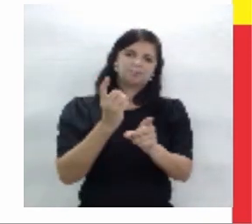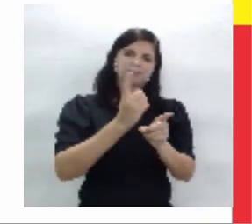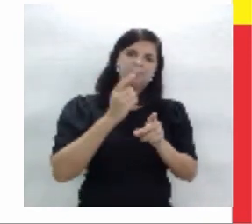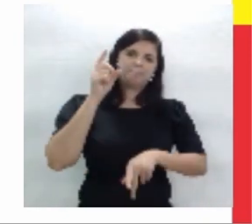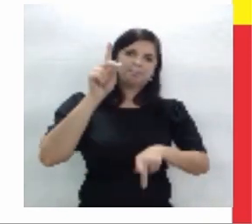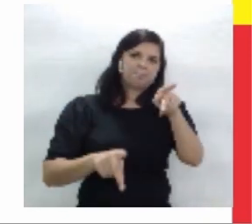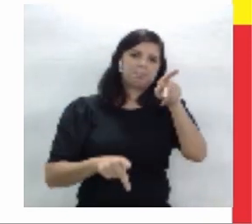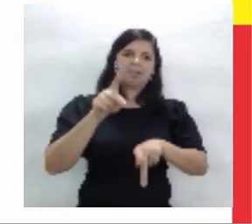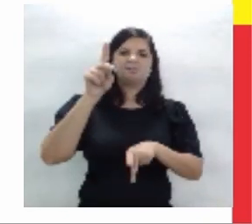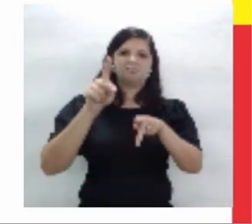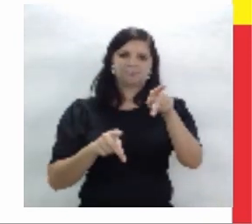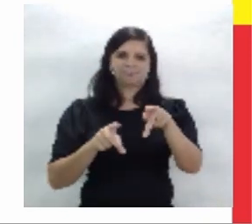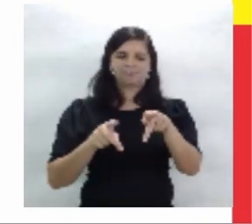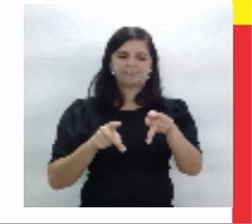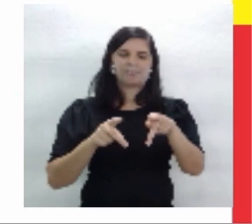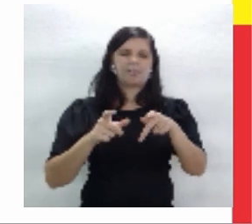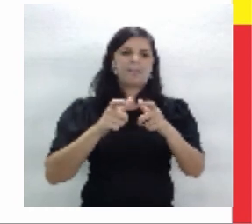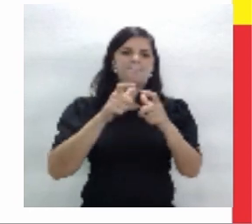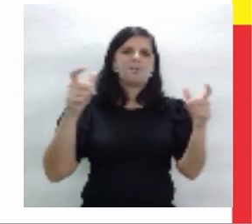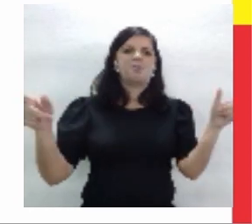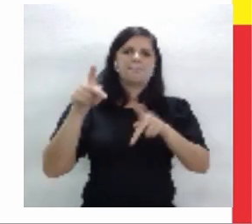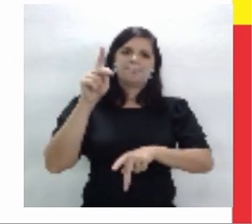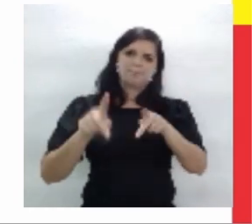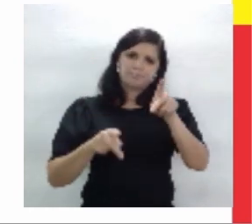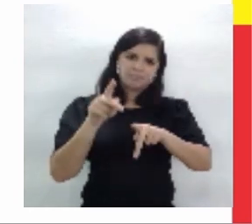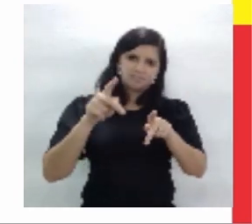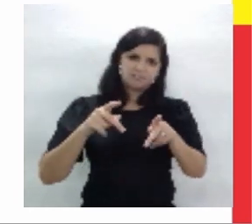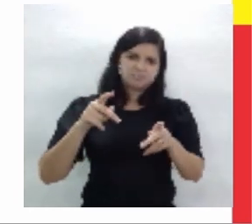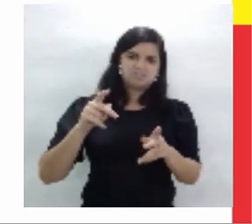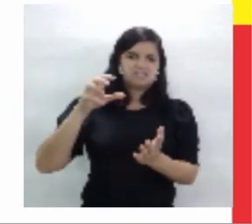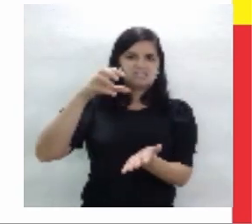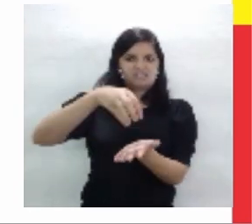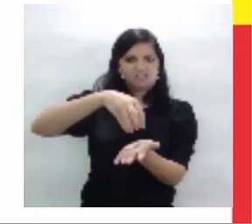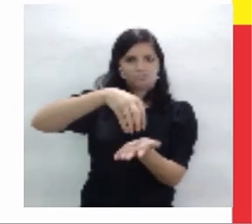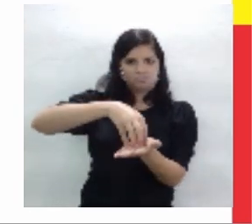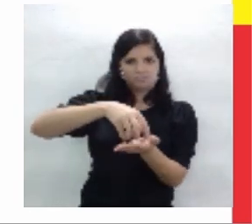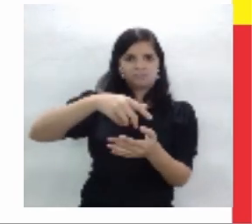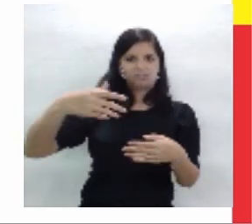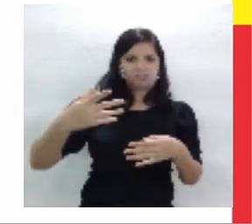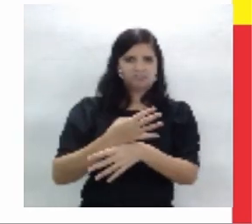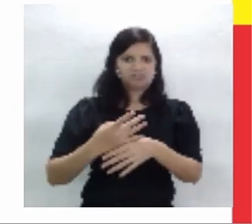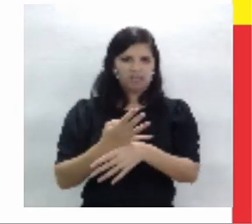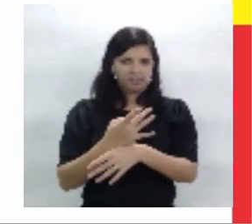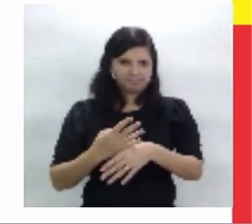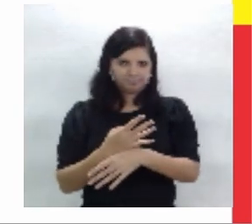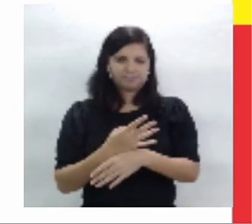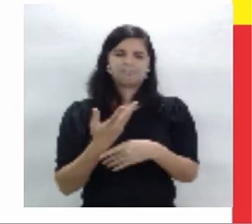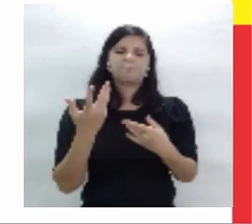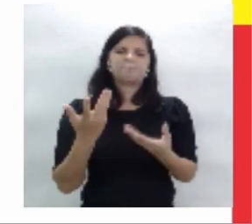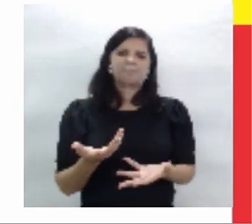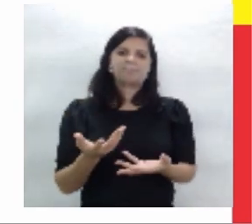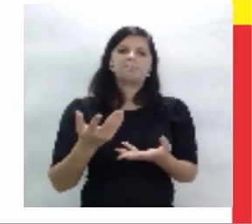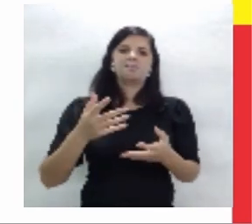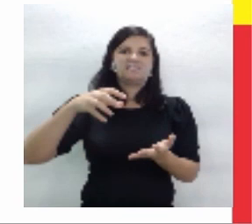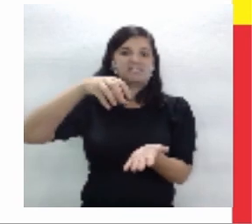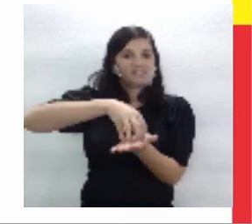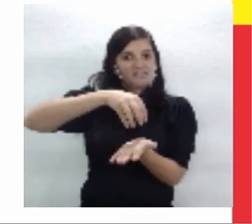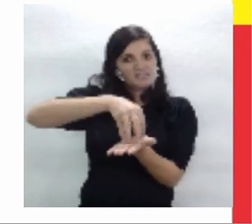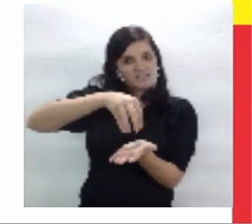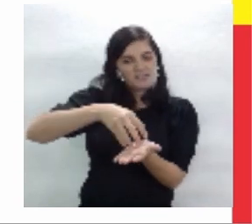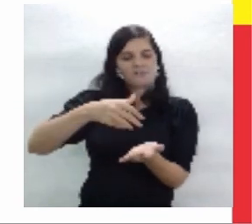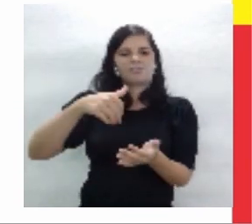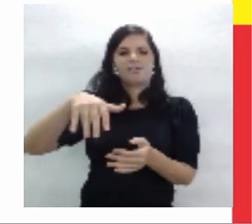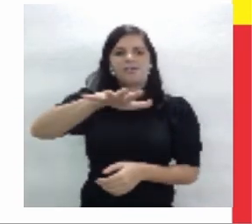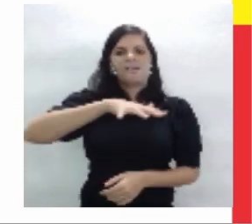população. Então, a maior parte da população está concentrada nos centros urbanos, tá? Então, na teoria, os centros urbanos